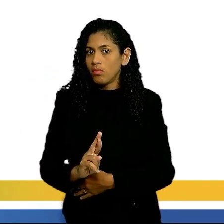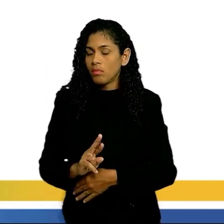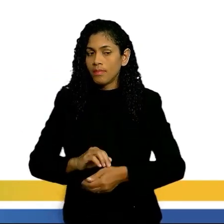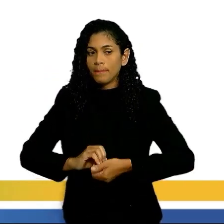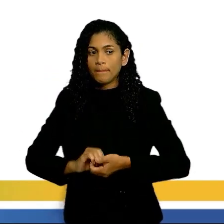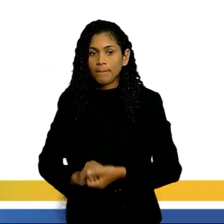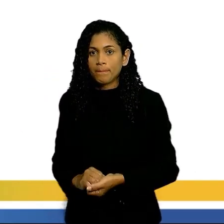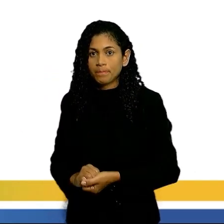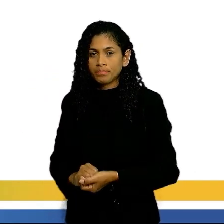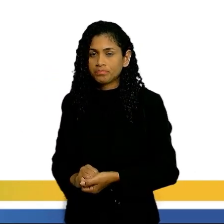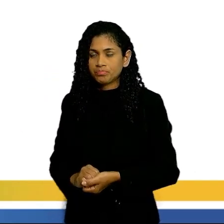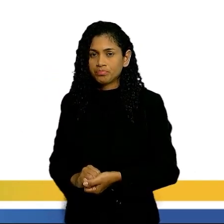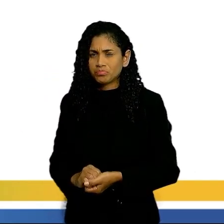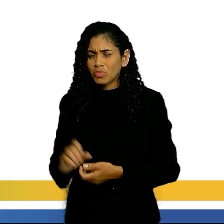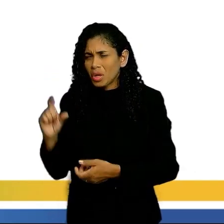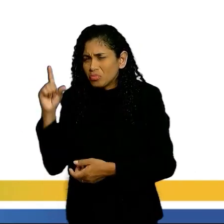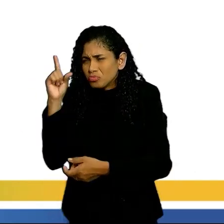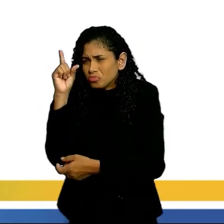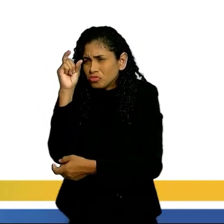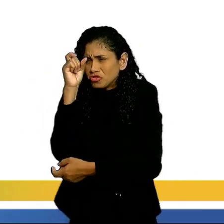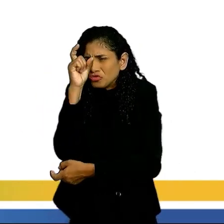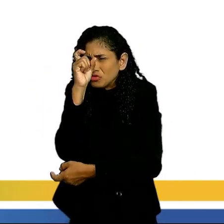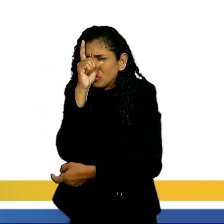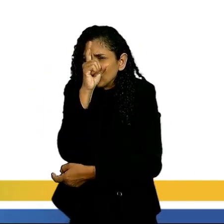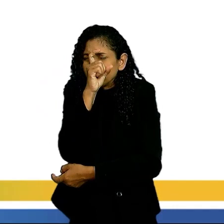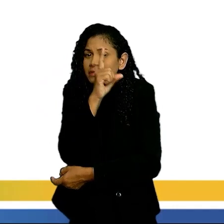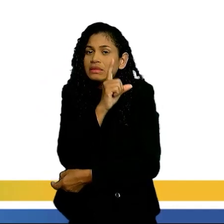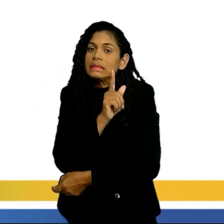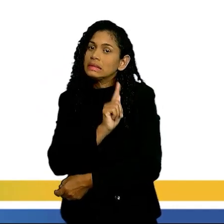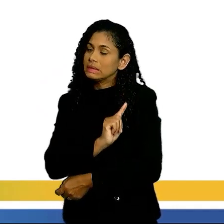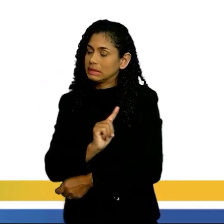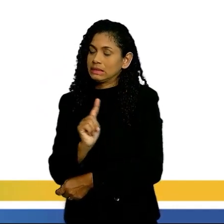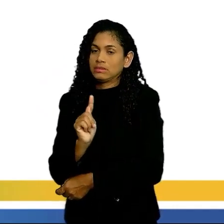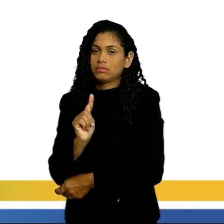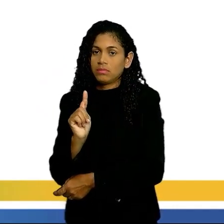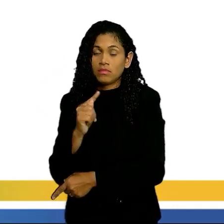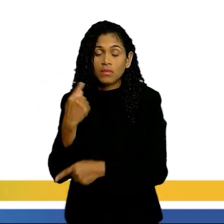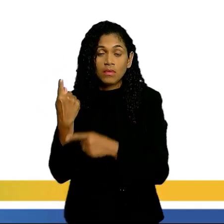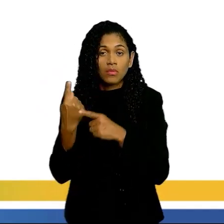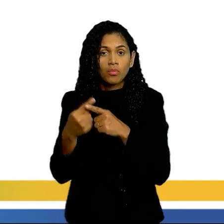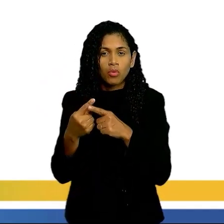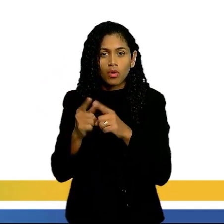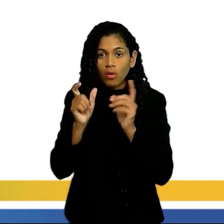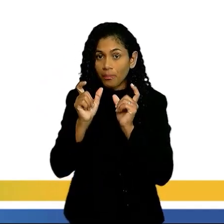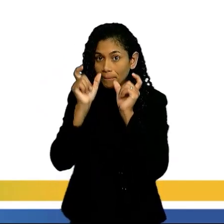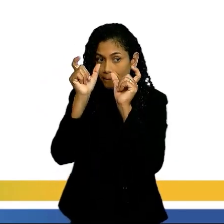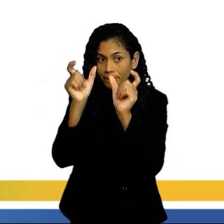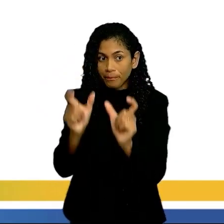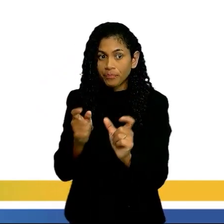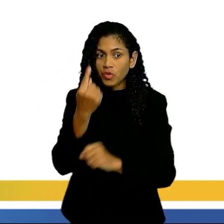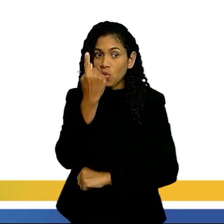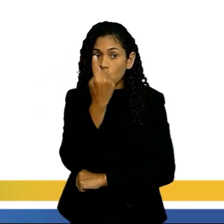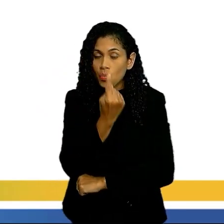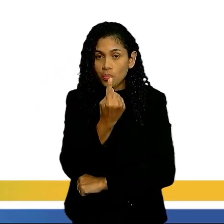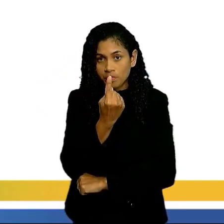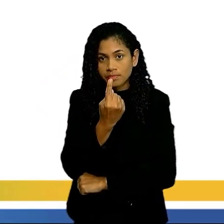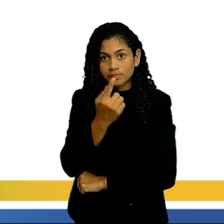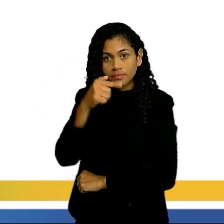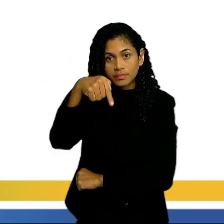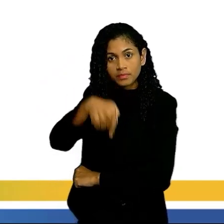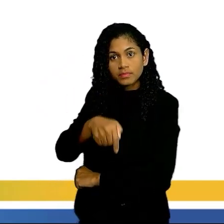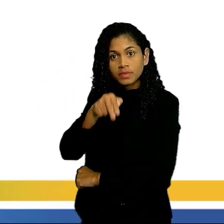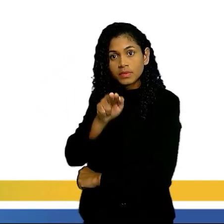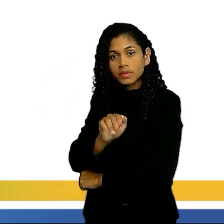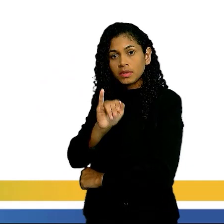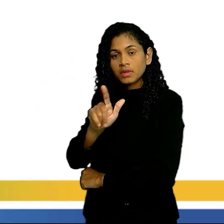ser tão difícil. Por quê? Observem aí. 1 quilate é igual a